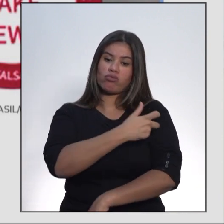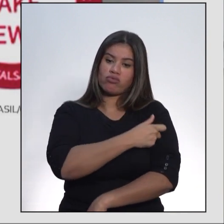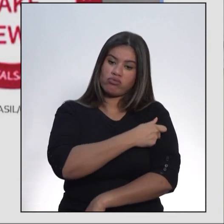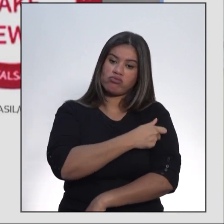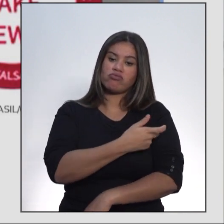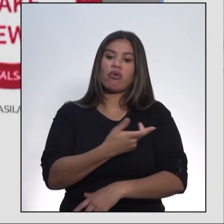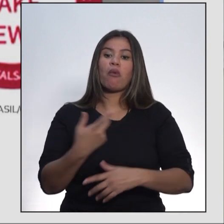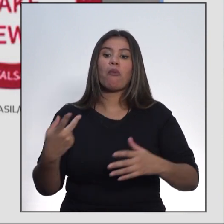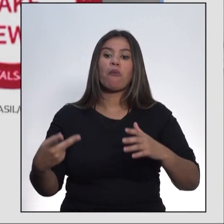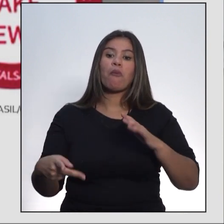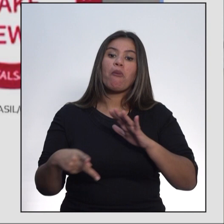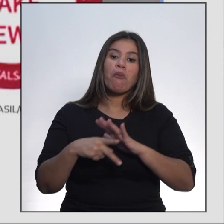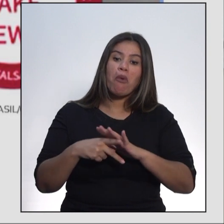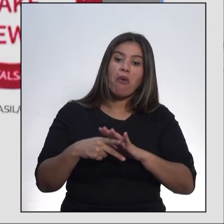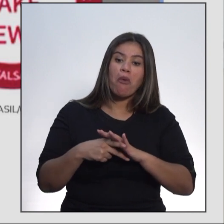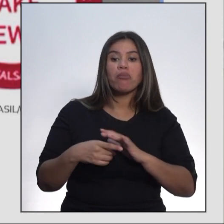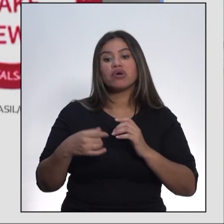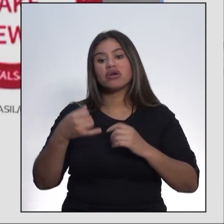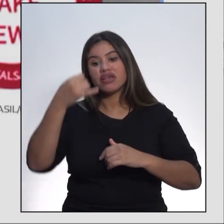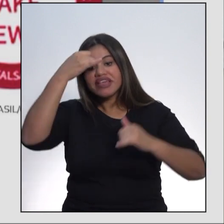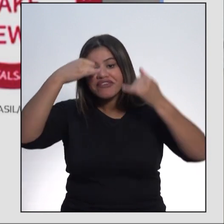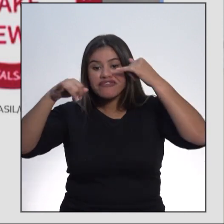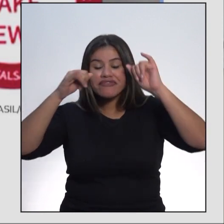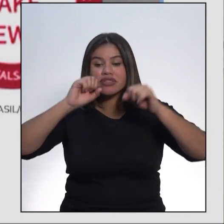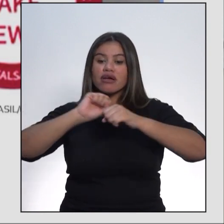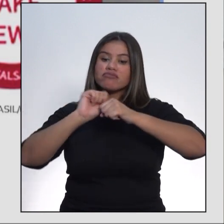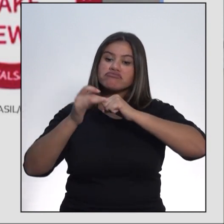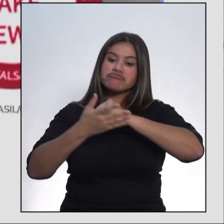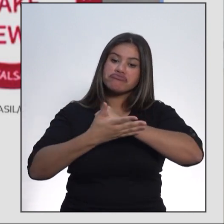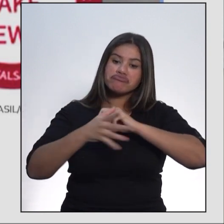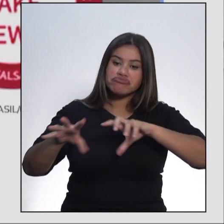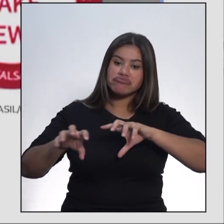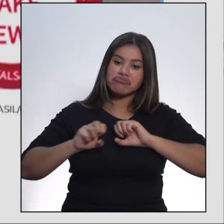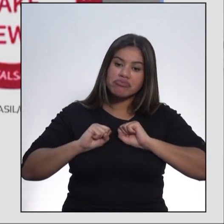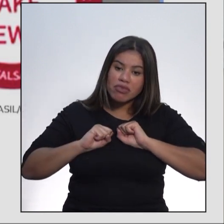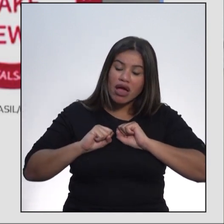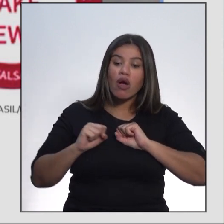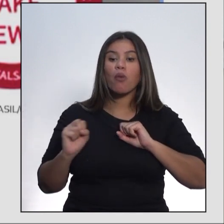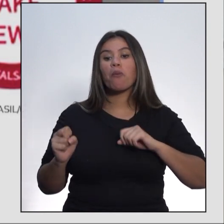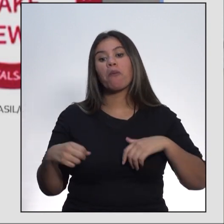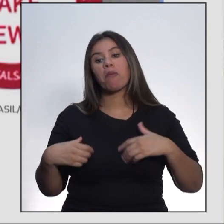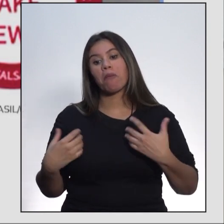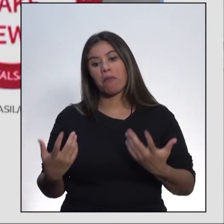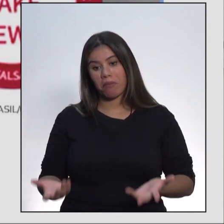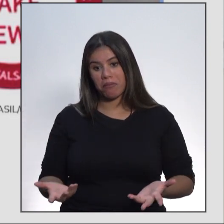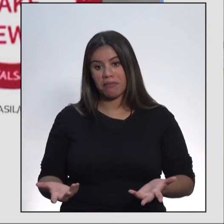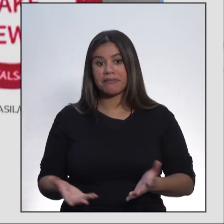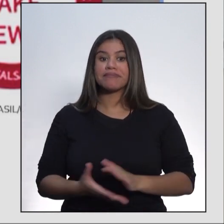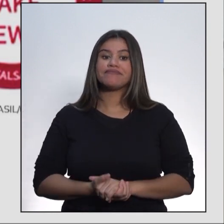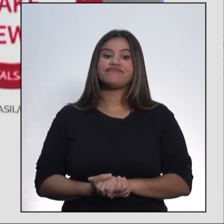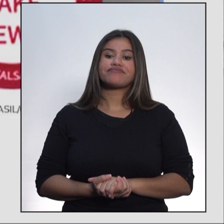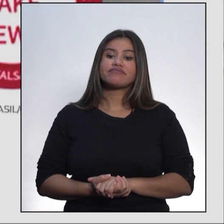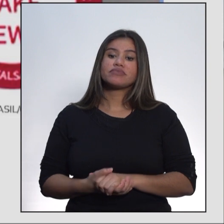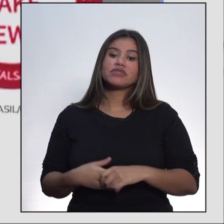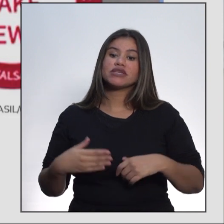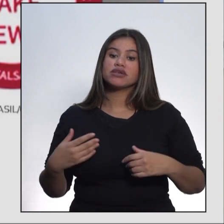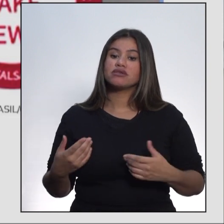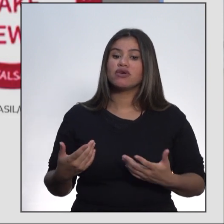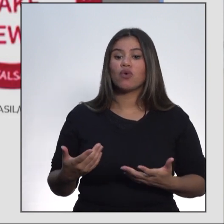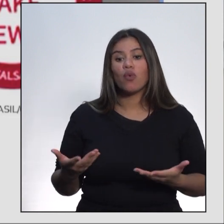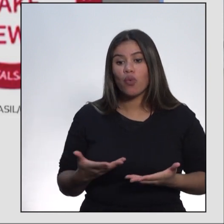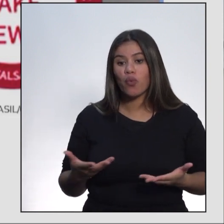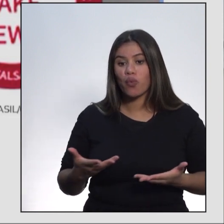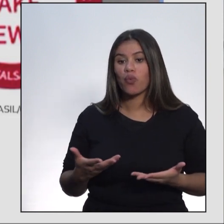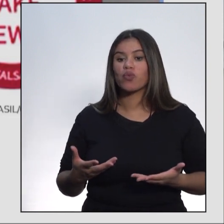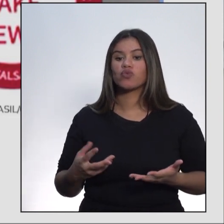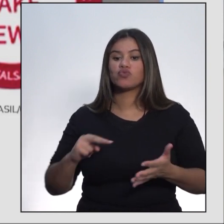que possa prevenir a infecção pelo coronavírus Covid-19. Tá? Então, infelizmente, nós não